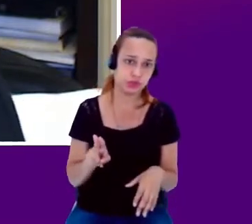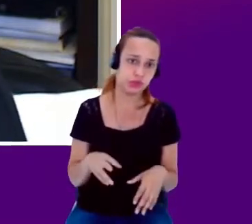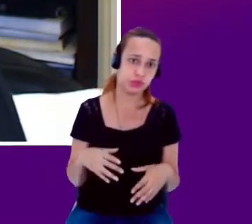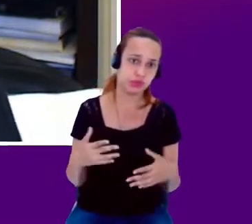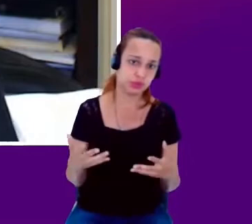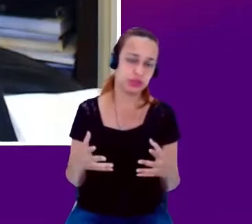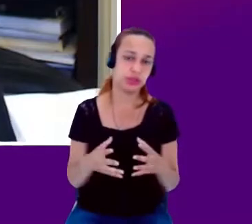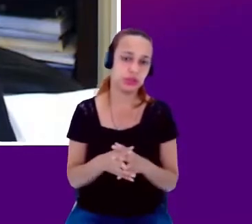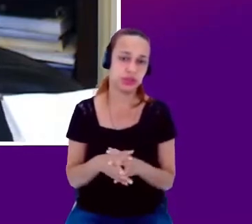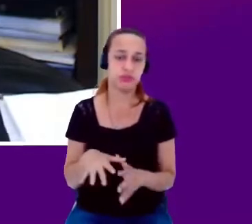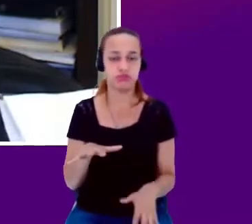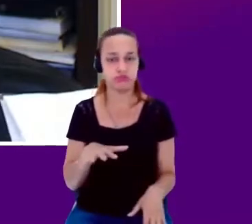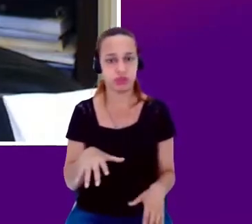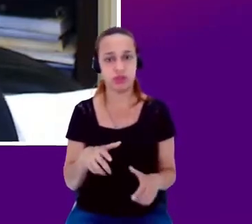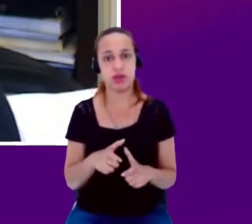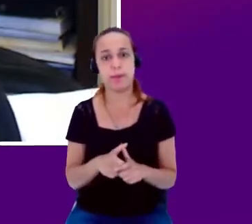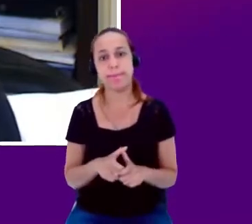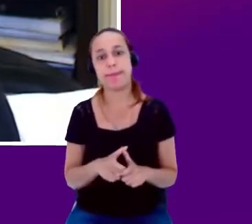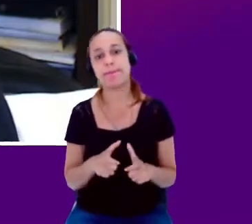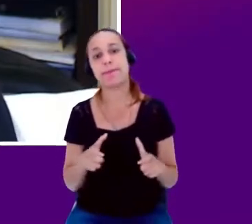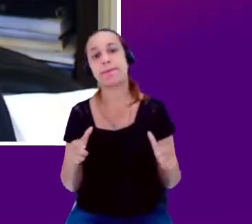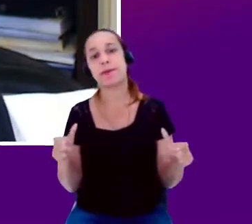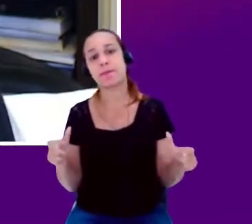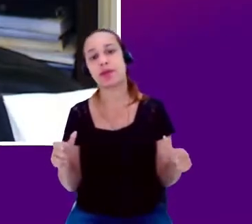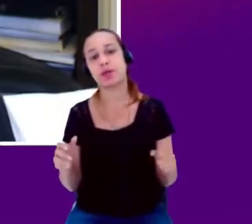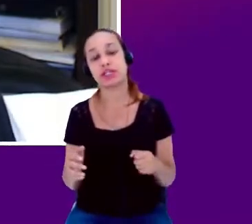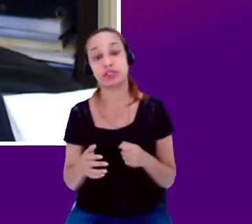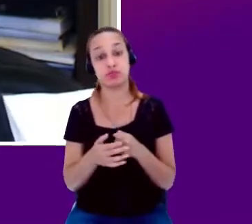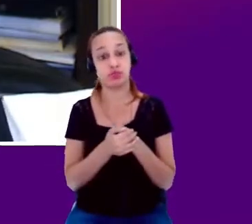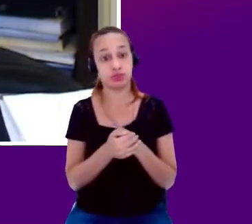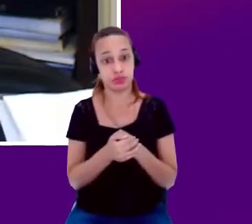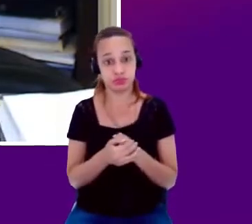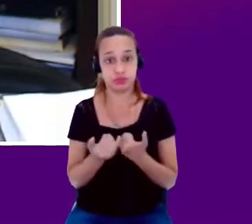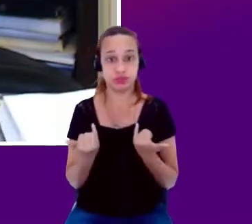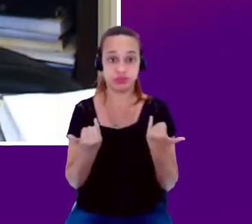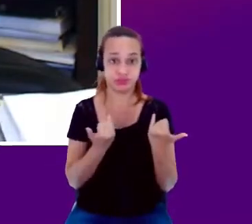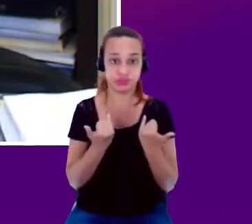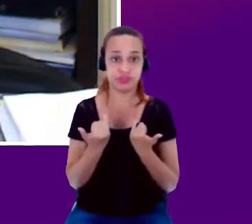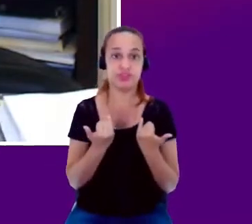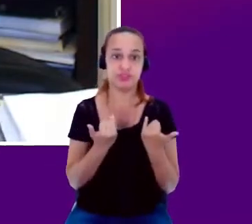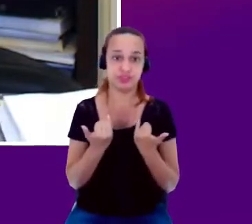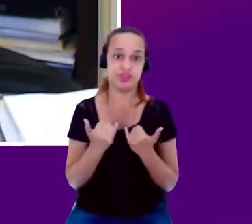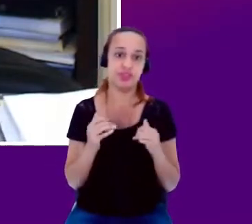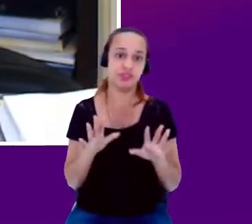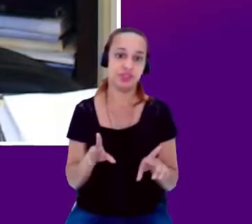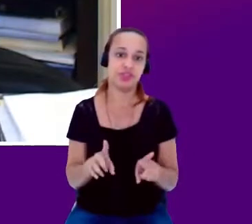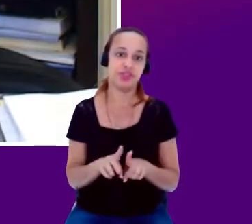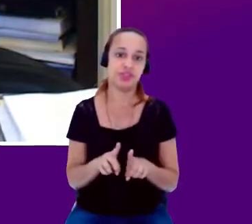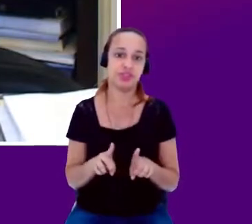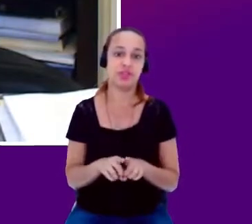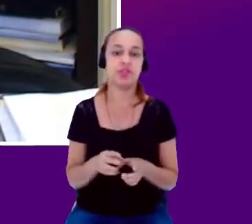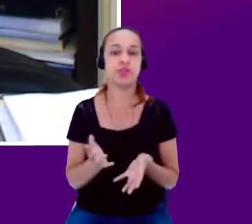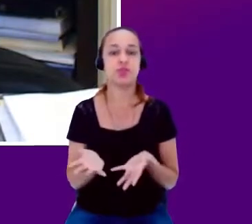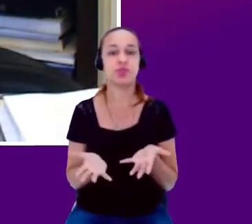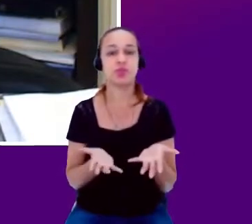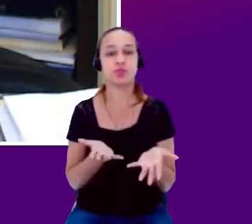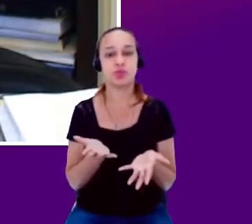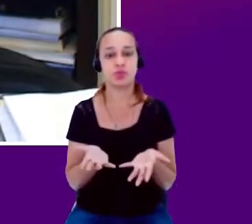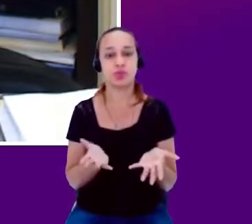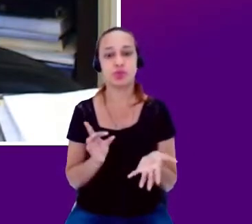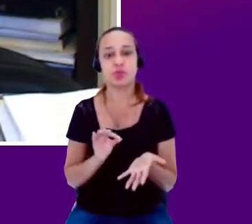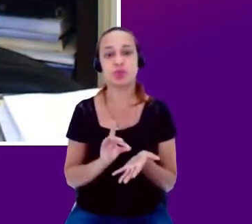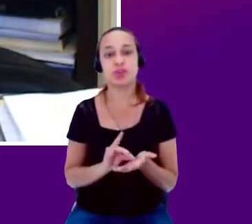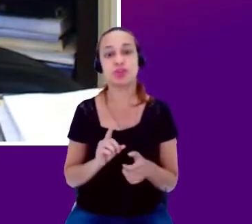portanto, tenhamos uma proteção de dados efetiva. Mas também há um cuidado grande com um modelo